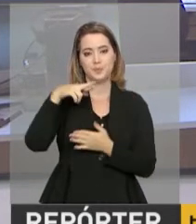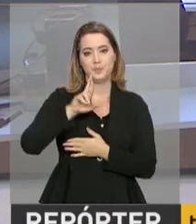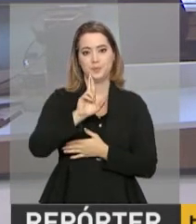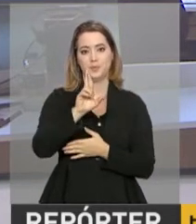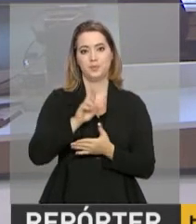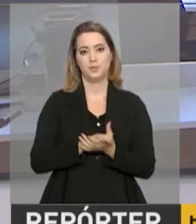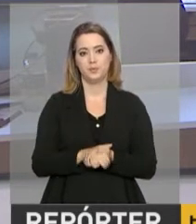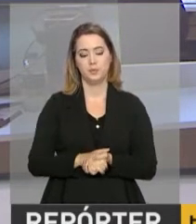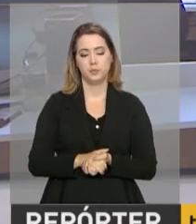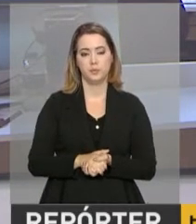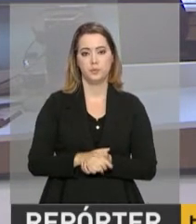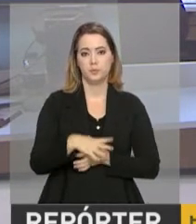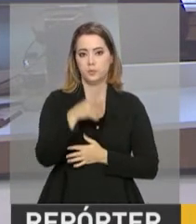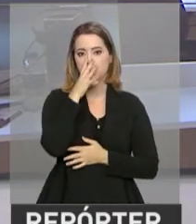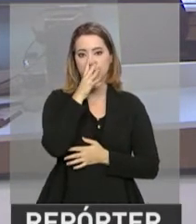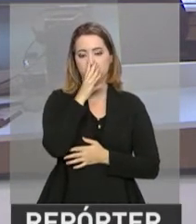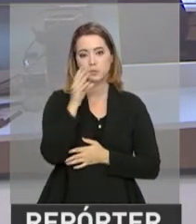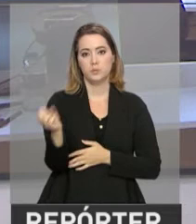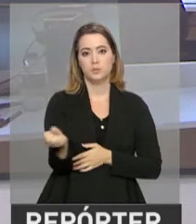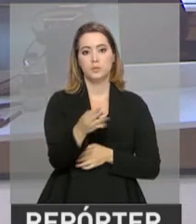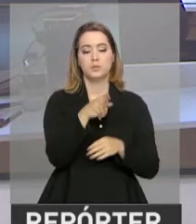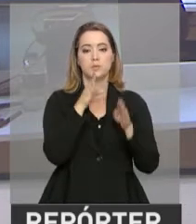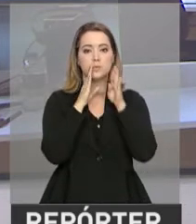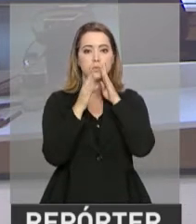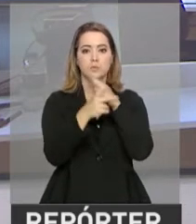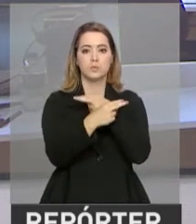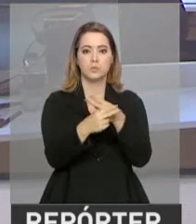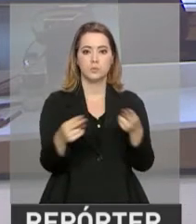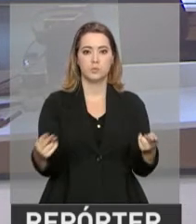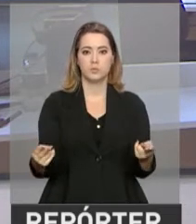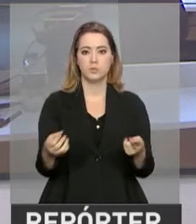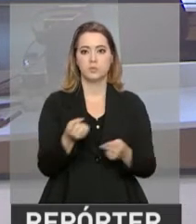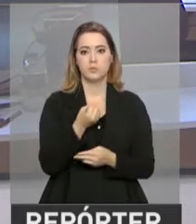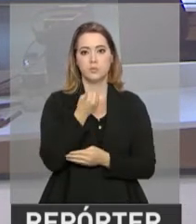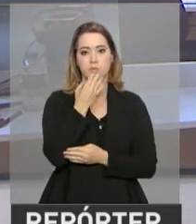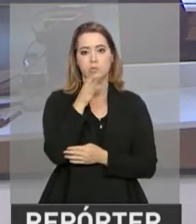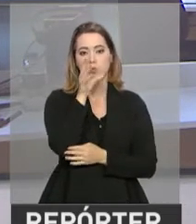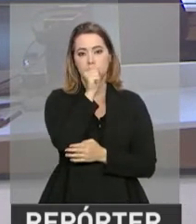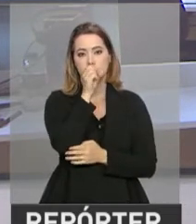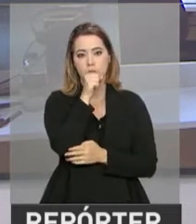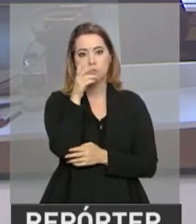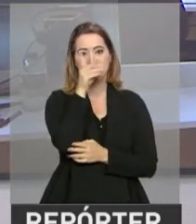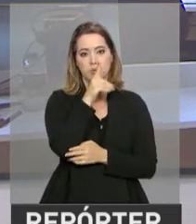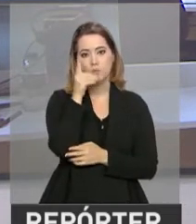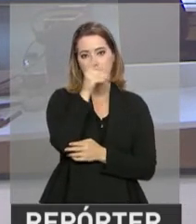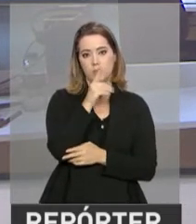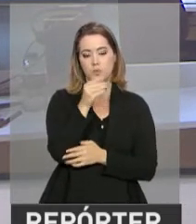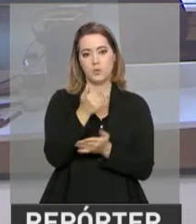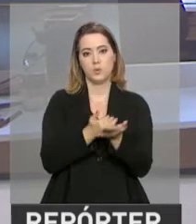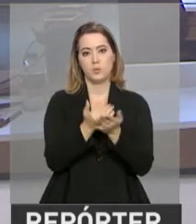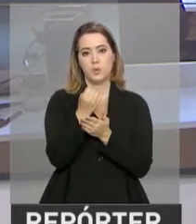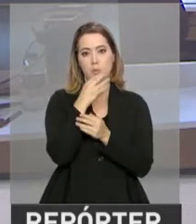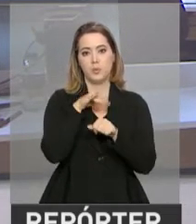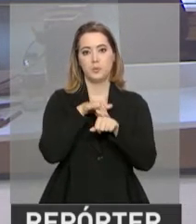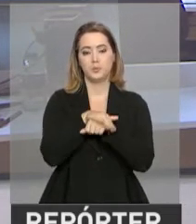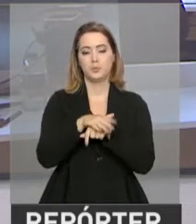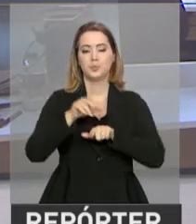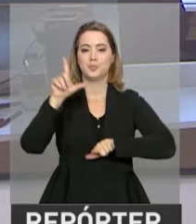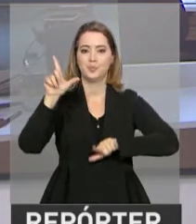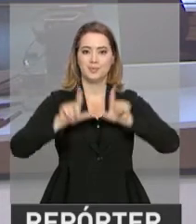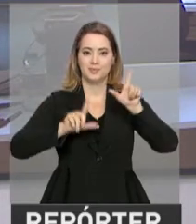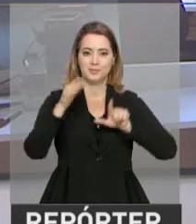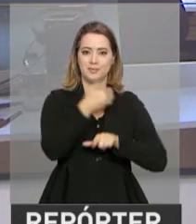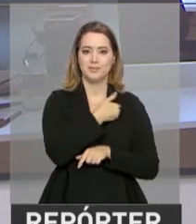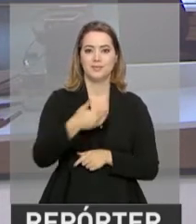dia do repórter ele br acompanha as novidades também pelas nossas redes sociais um bom fim de semana pra você boa noite e continue com a gente